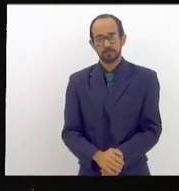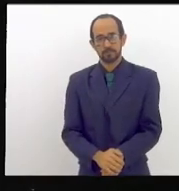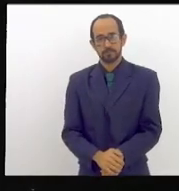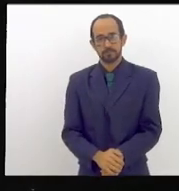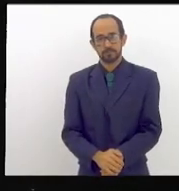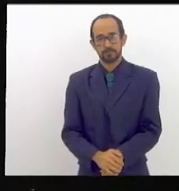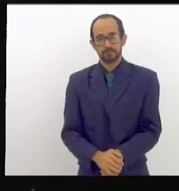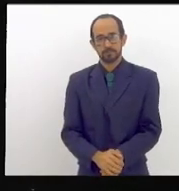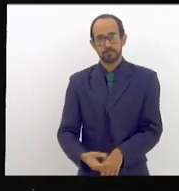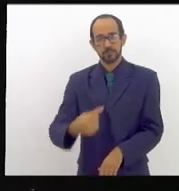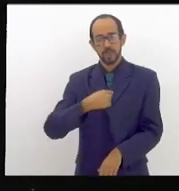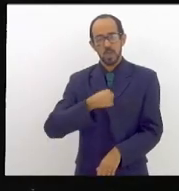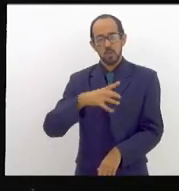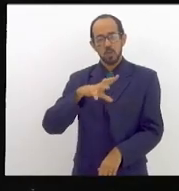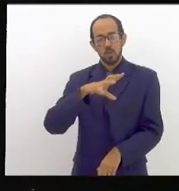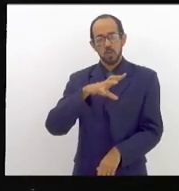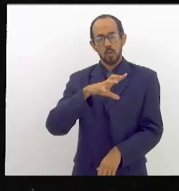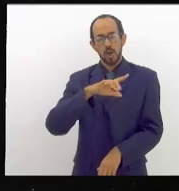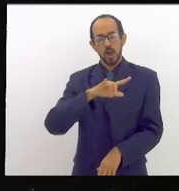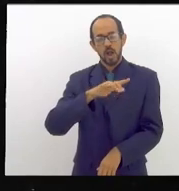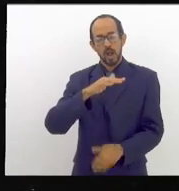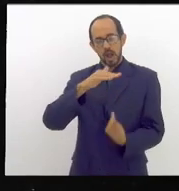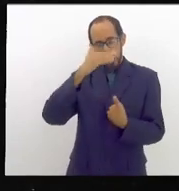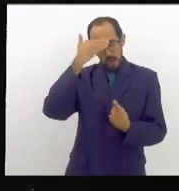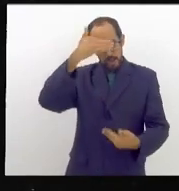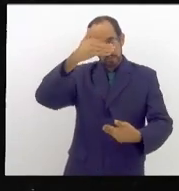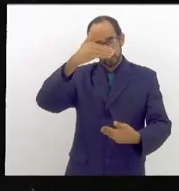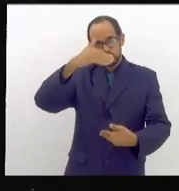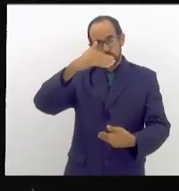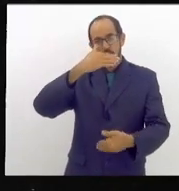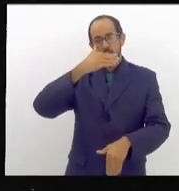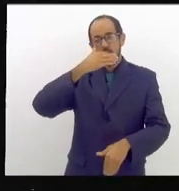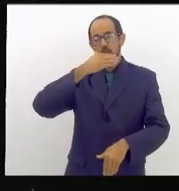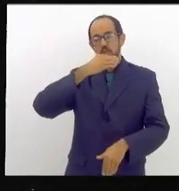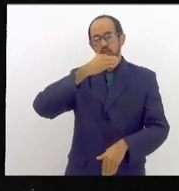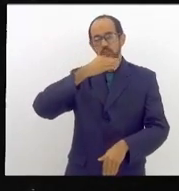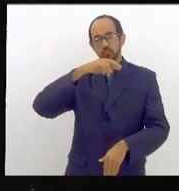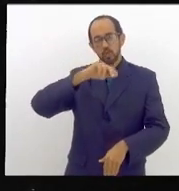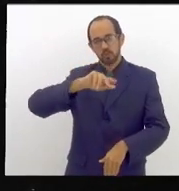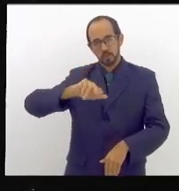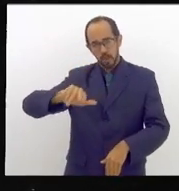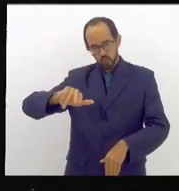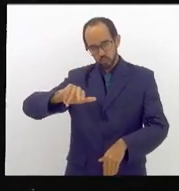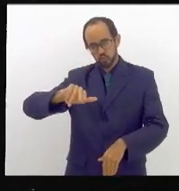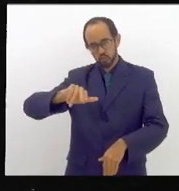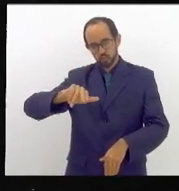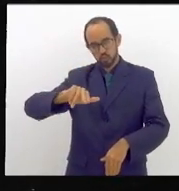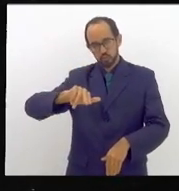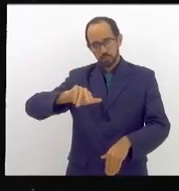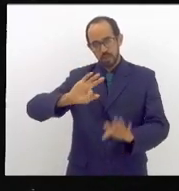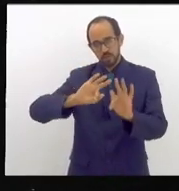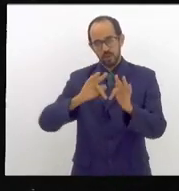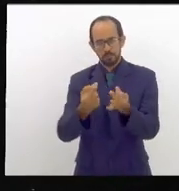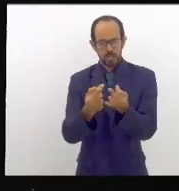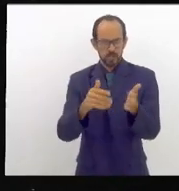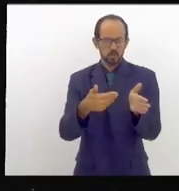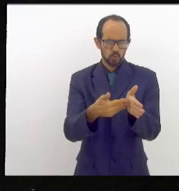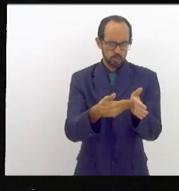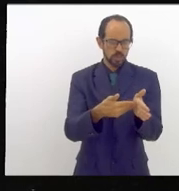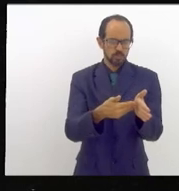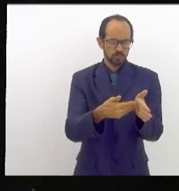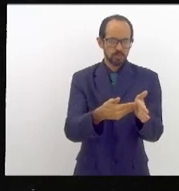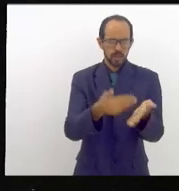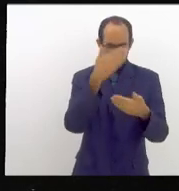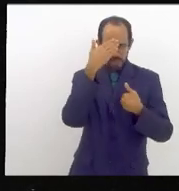Agradeço aos meus irmãos aos meus sobrinhos a minha família pelo apoio que me deram agradeço toda a